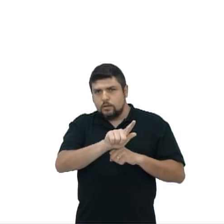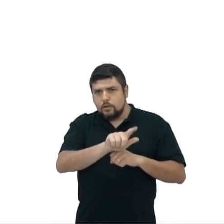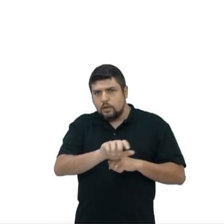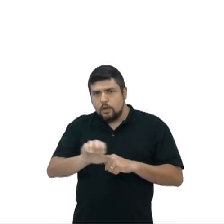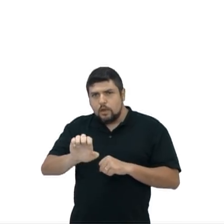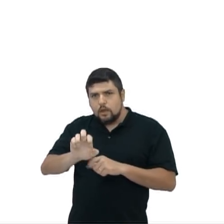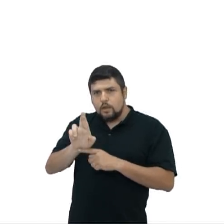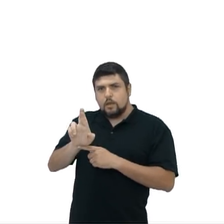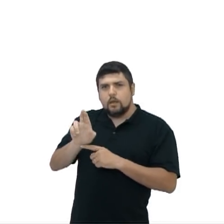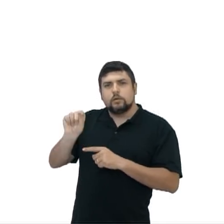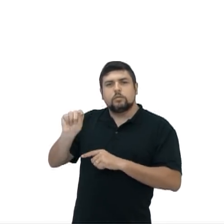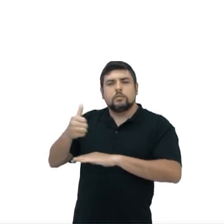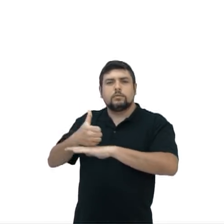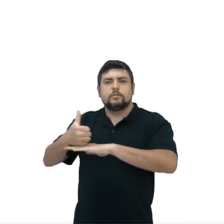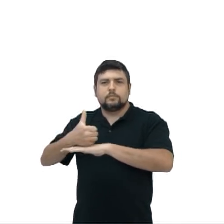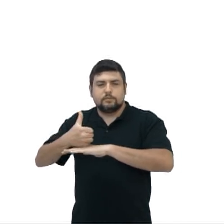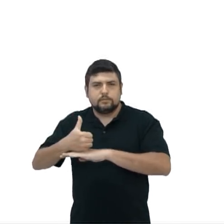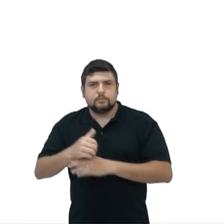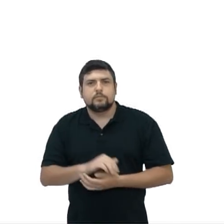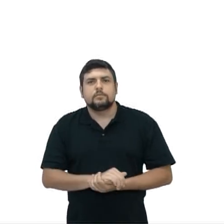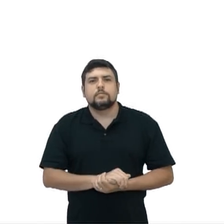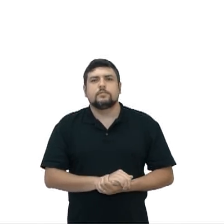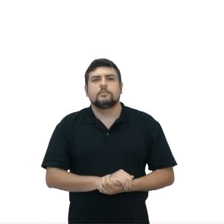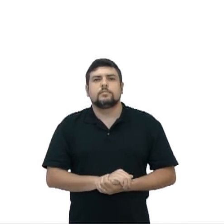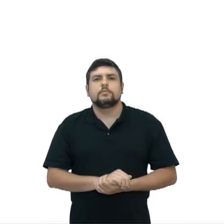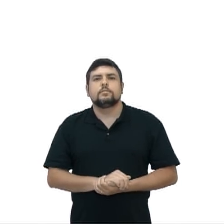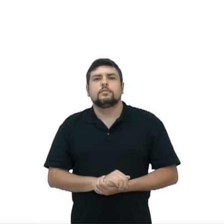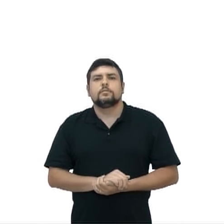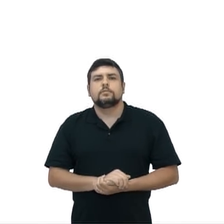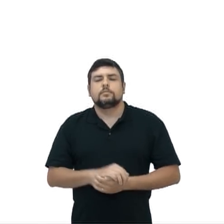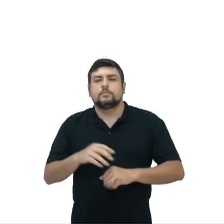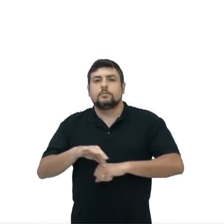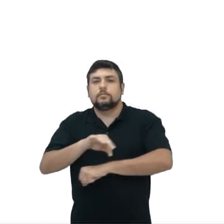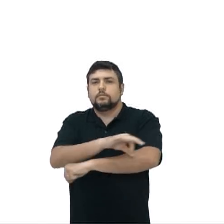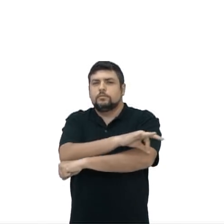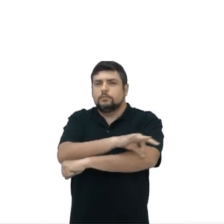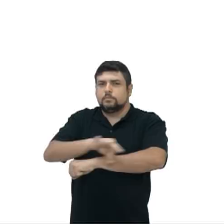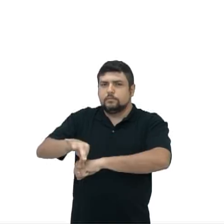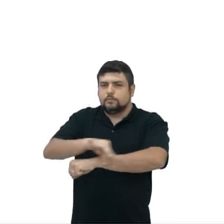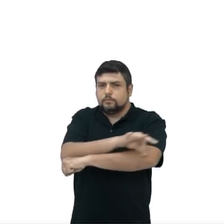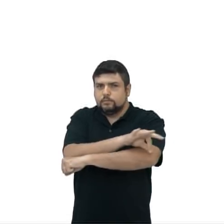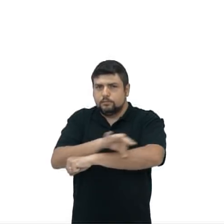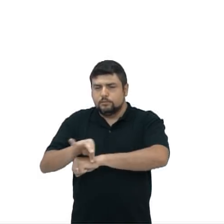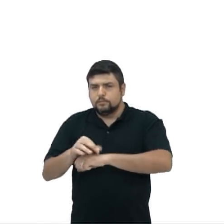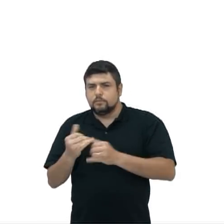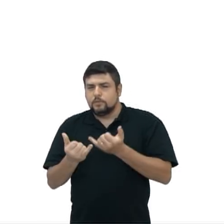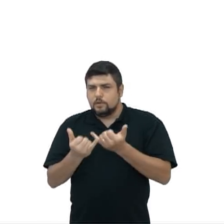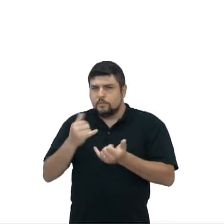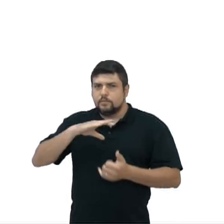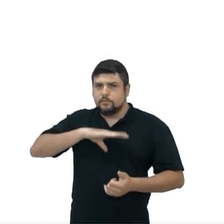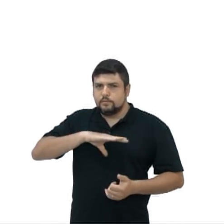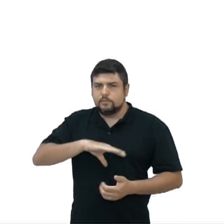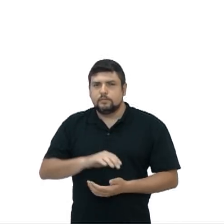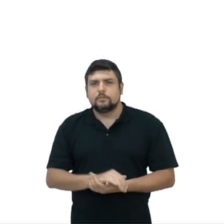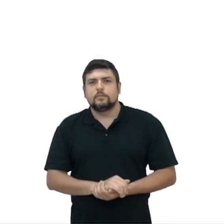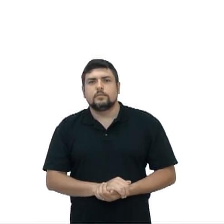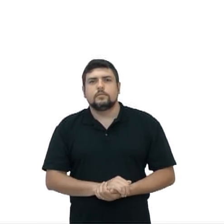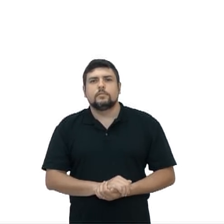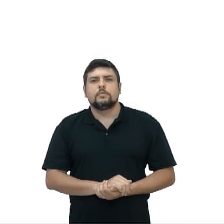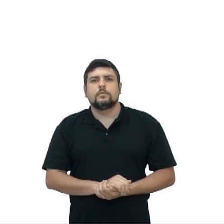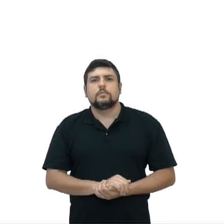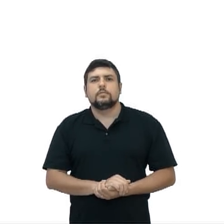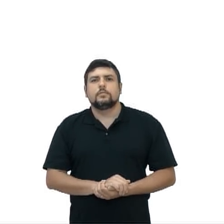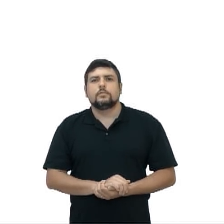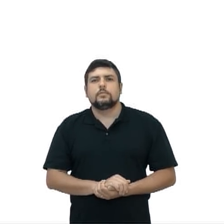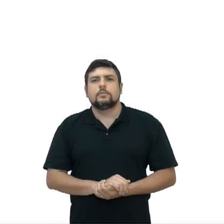coloquei o ER, fiz uma profissão. E esse é o architect, também parecido com a língua portuguesa. E o último,